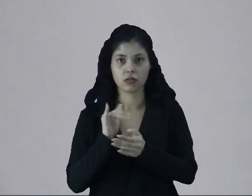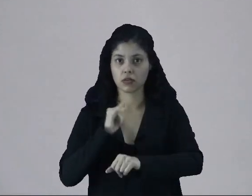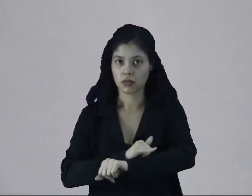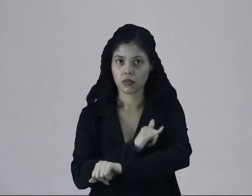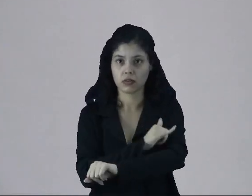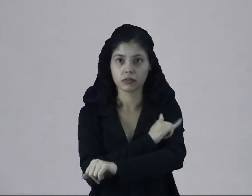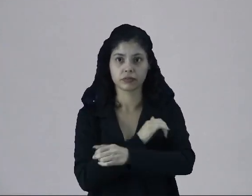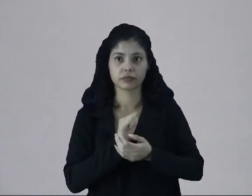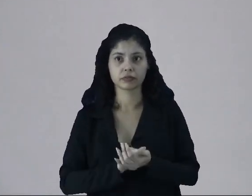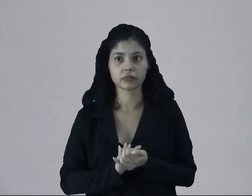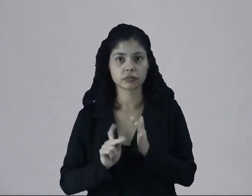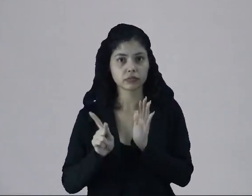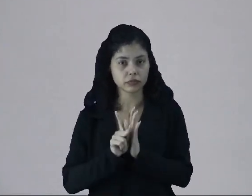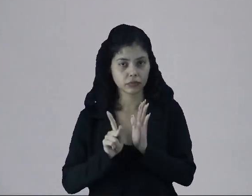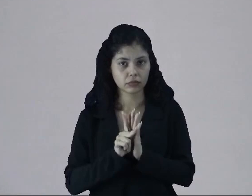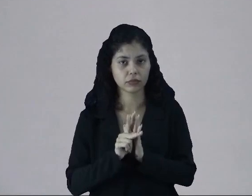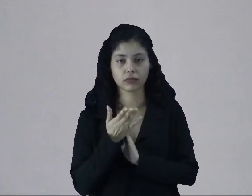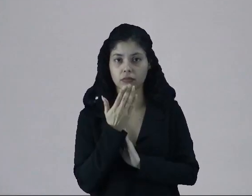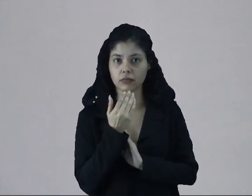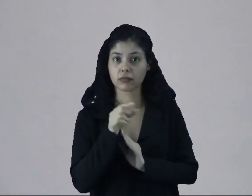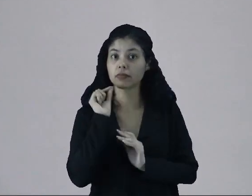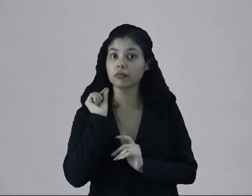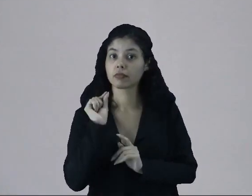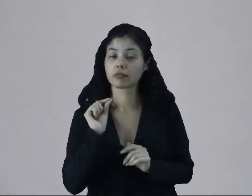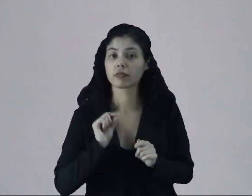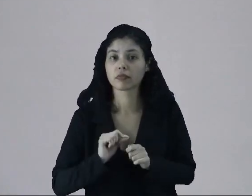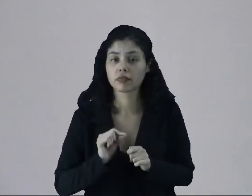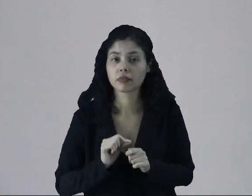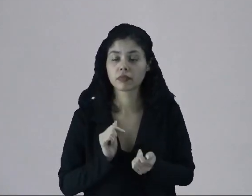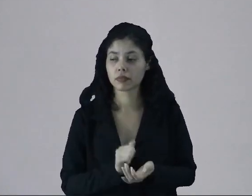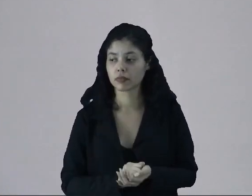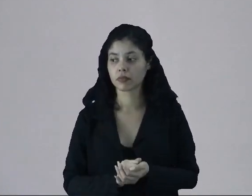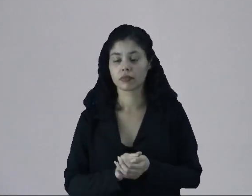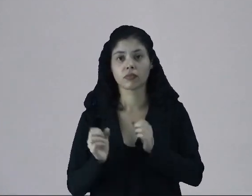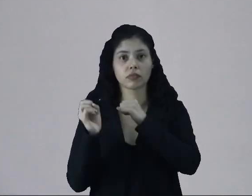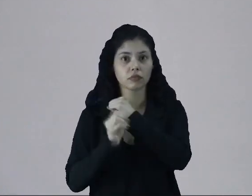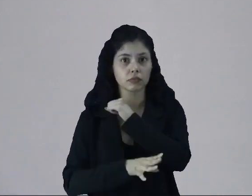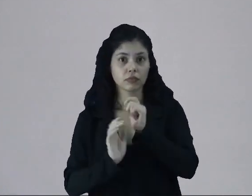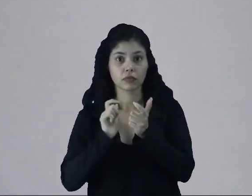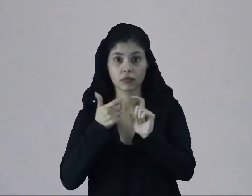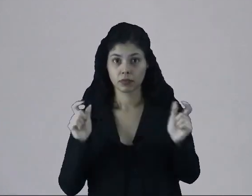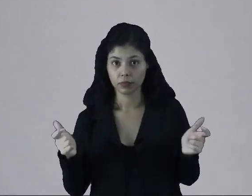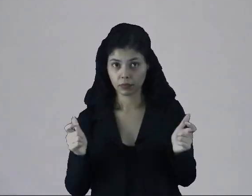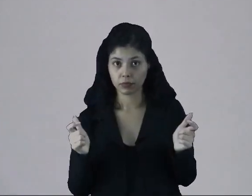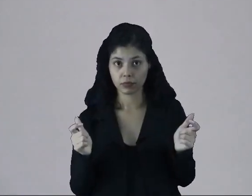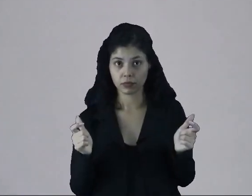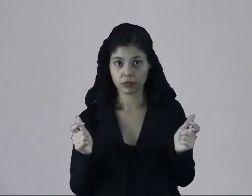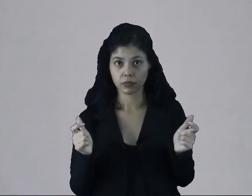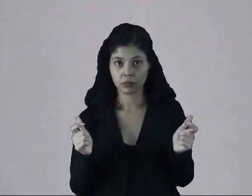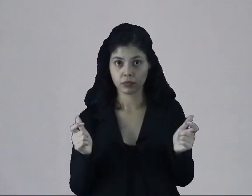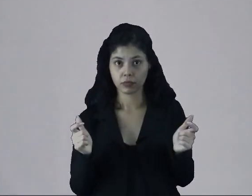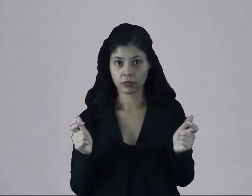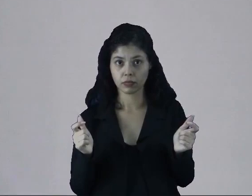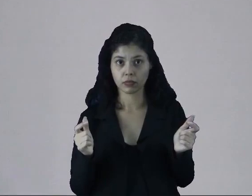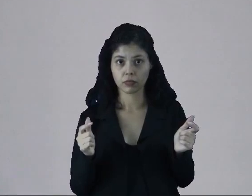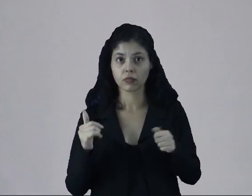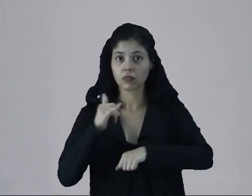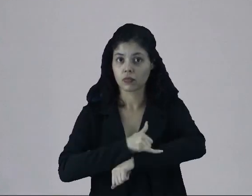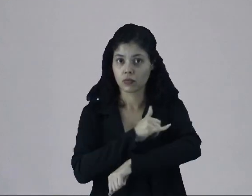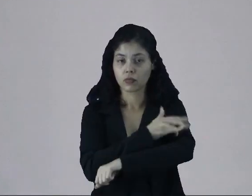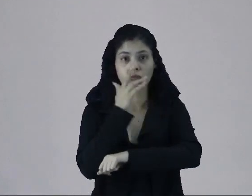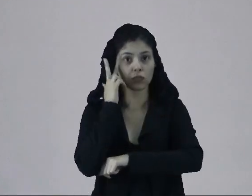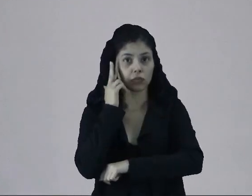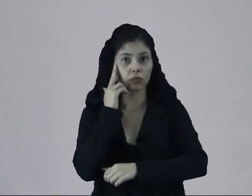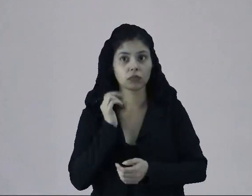digamos assim, provavelmente da alimentação, o que ele vai fazer? As fezes irão aumentar as suas concentrações de gordura